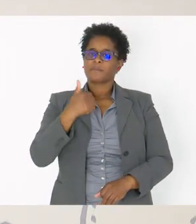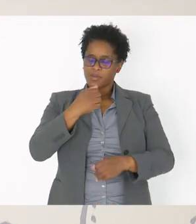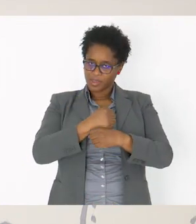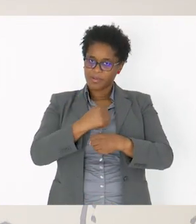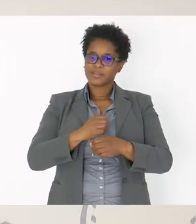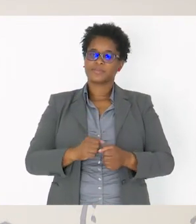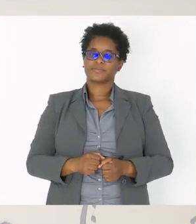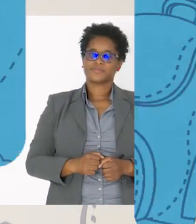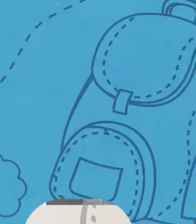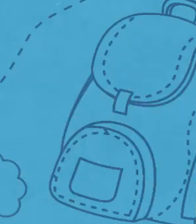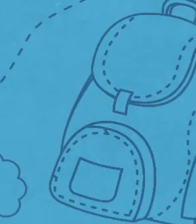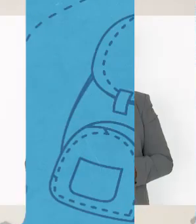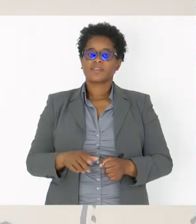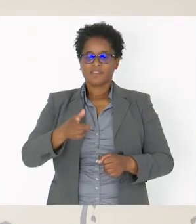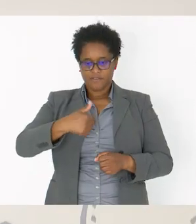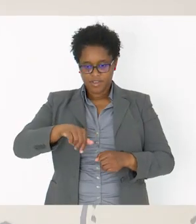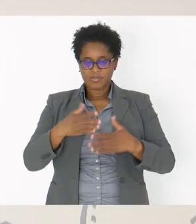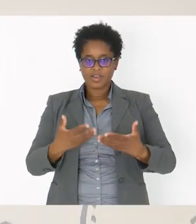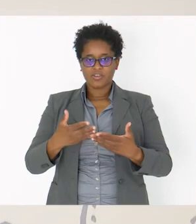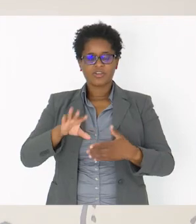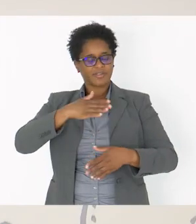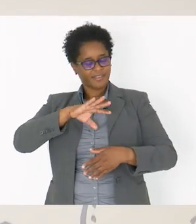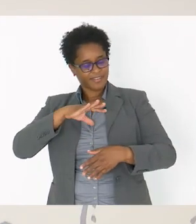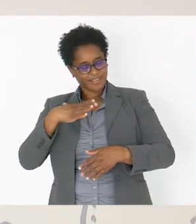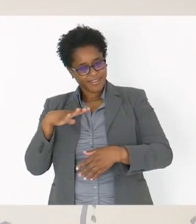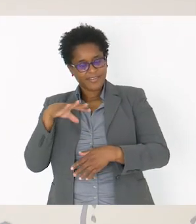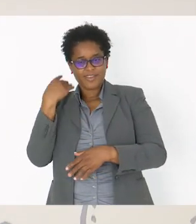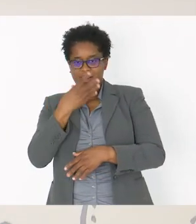bom trabalho! Vamos agora, meus queridos